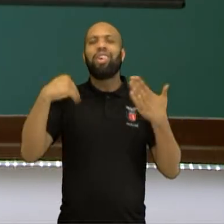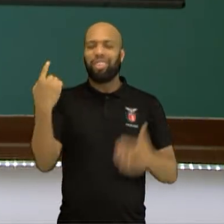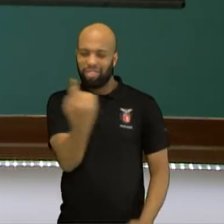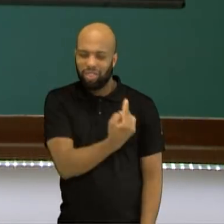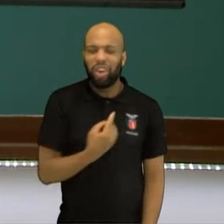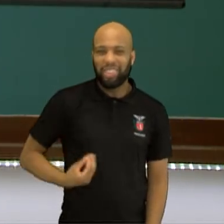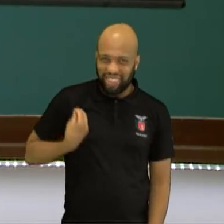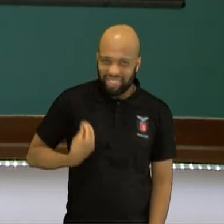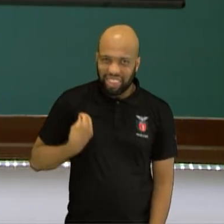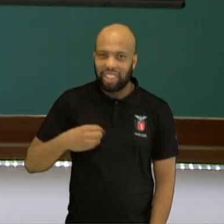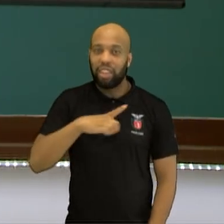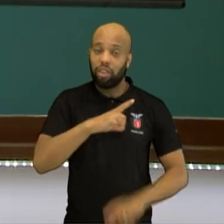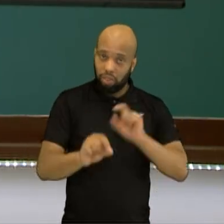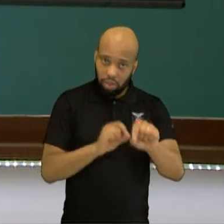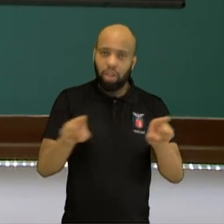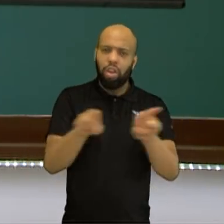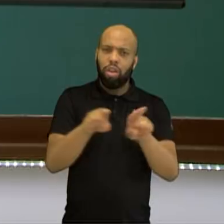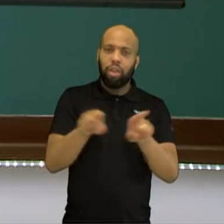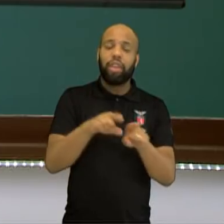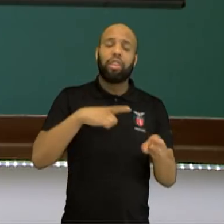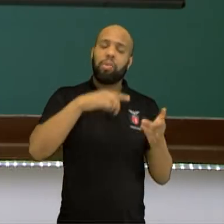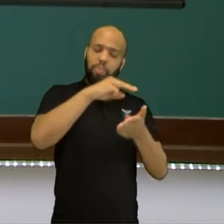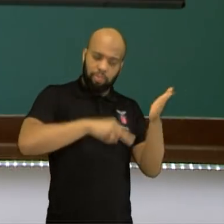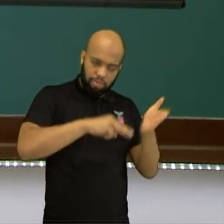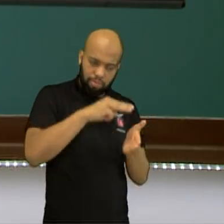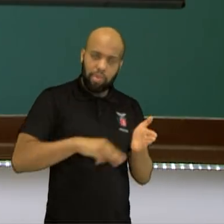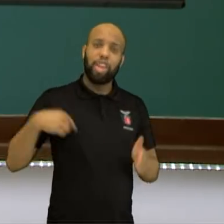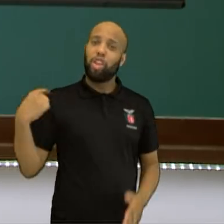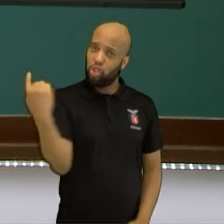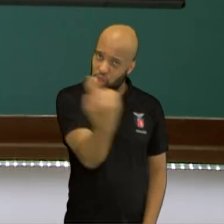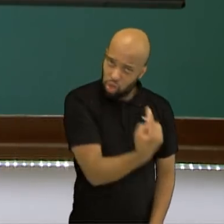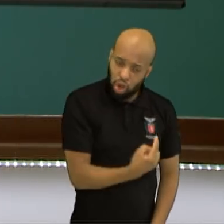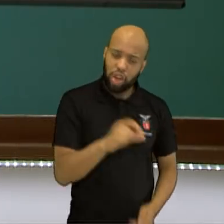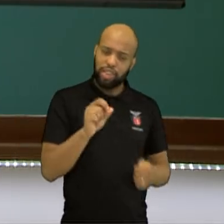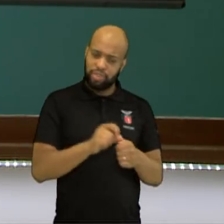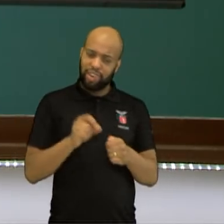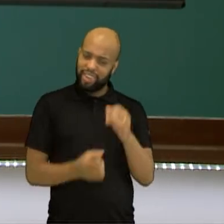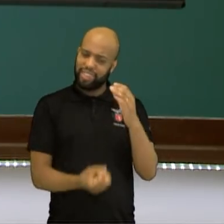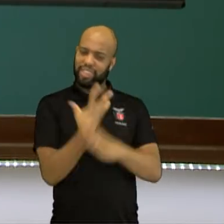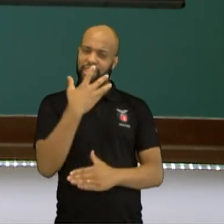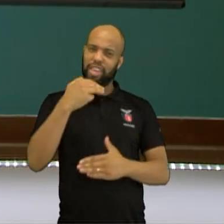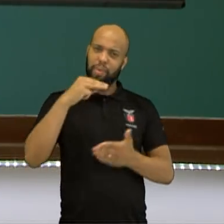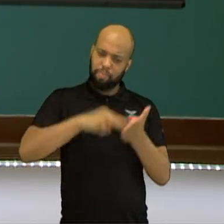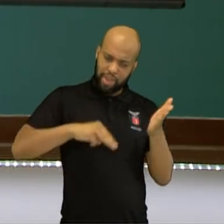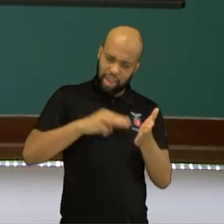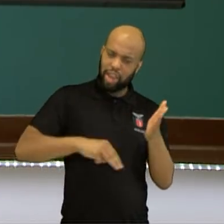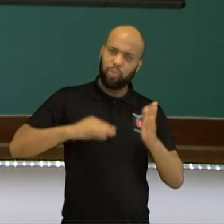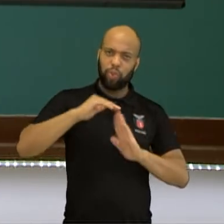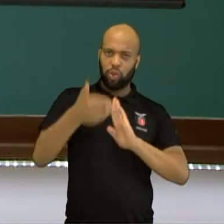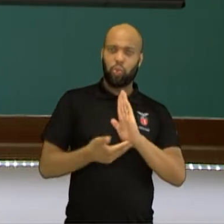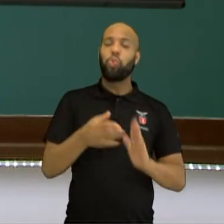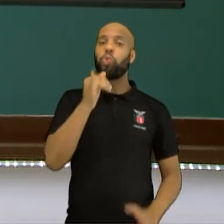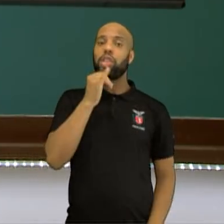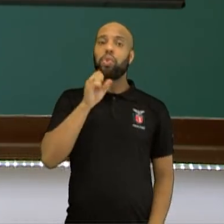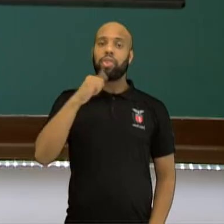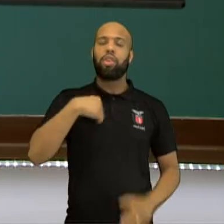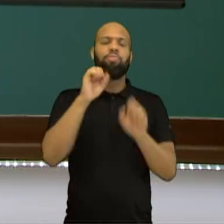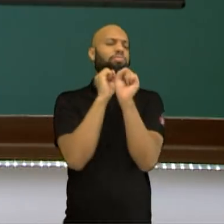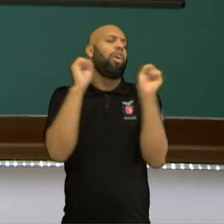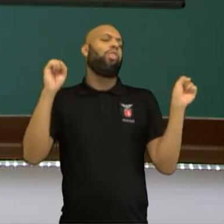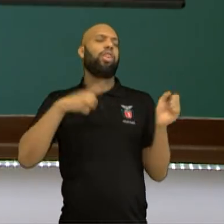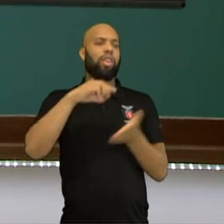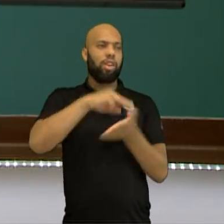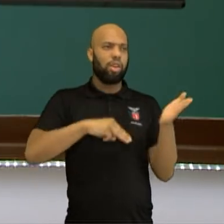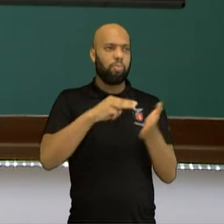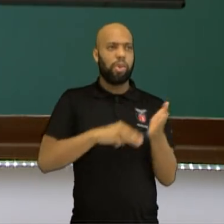geralmente é guiada também por métodos. Nós desenvolvemos métodos para tudo. Quando eu acordo, eu tenho um método até chegar